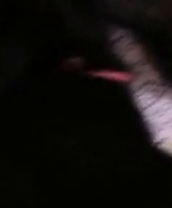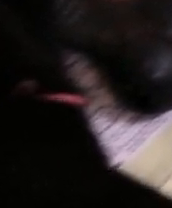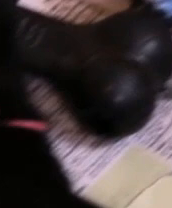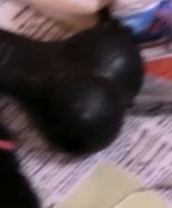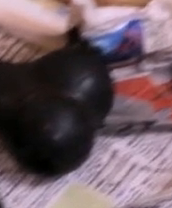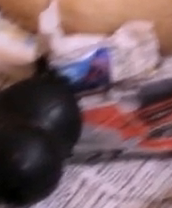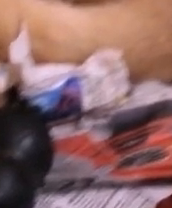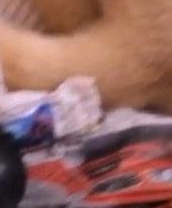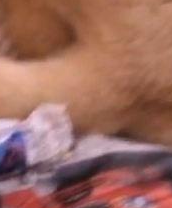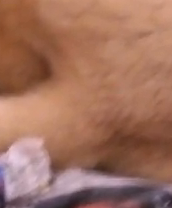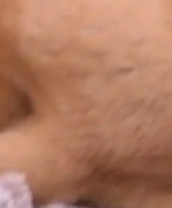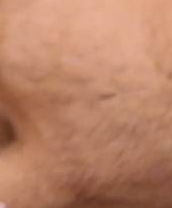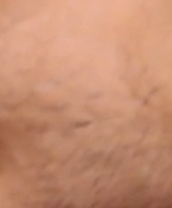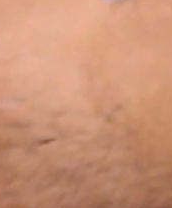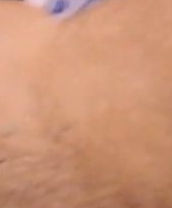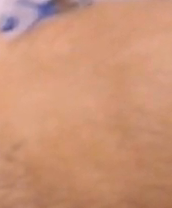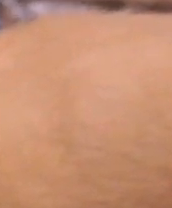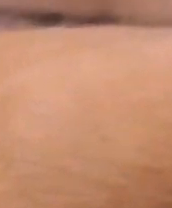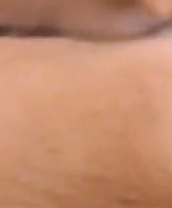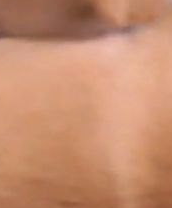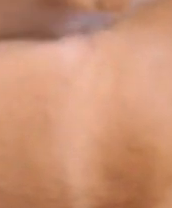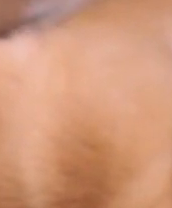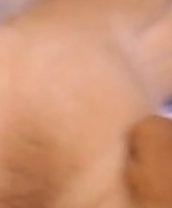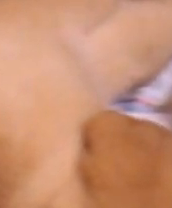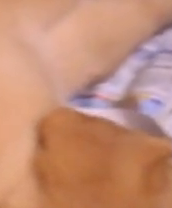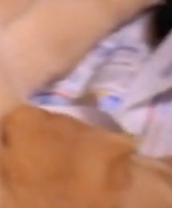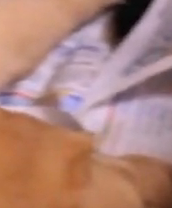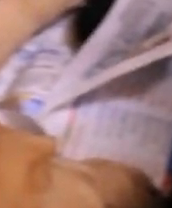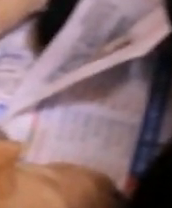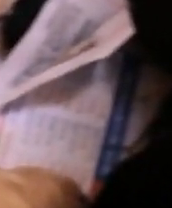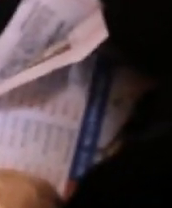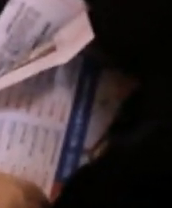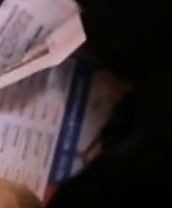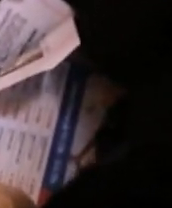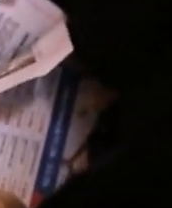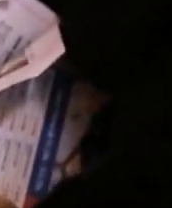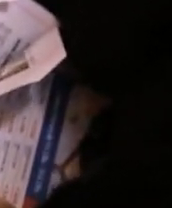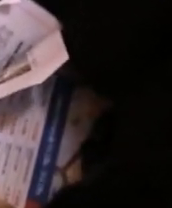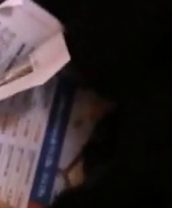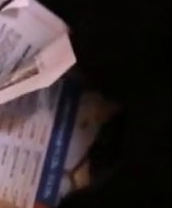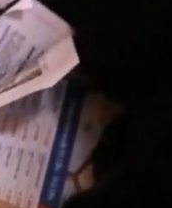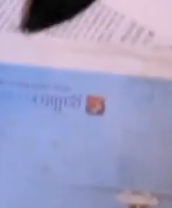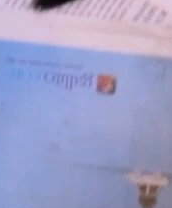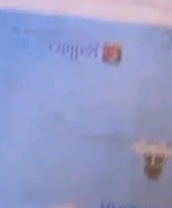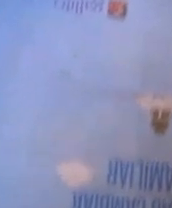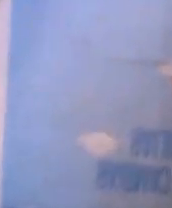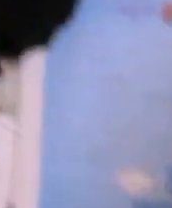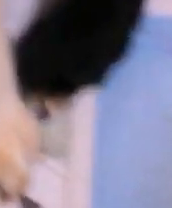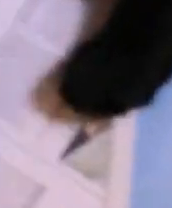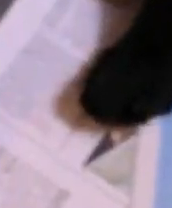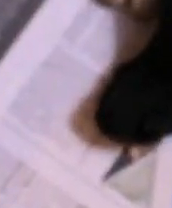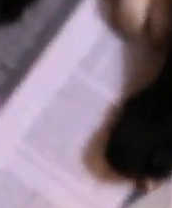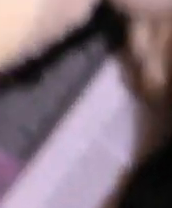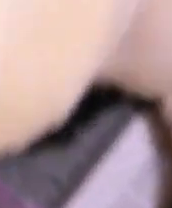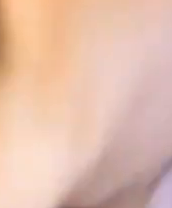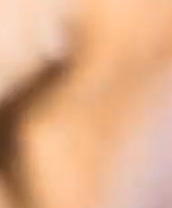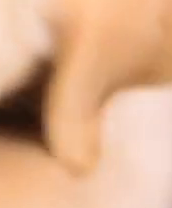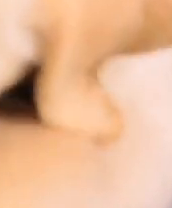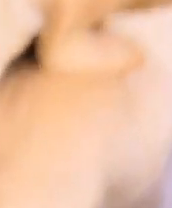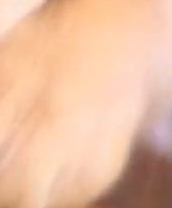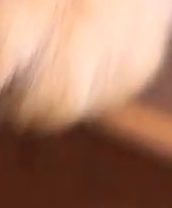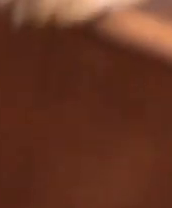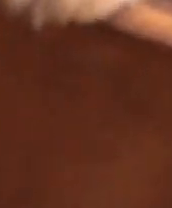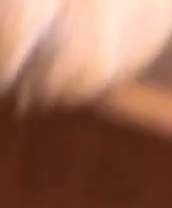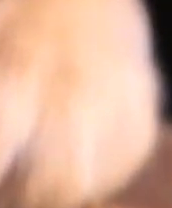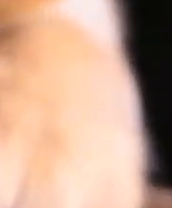Em um cercado de madeira, filhote de cachorro da raça Labrador, deitados sobre jornais. Um deles fica sobre duas patas e se